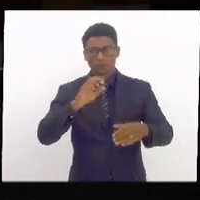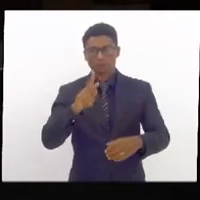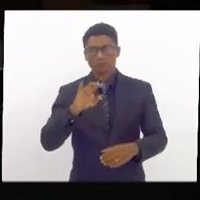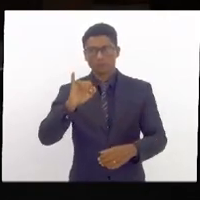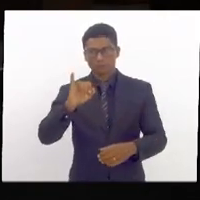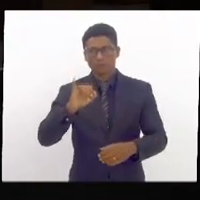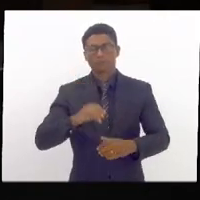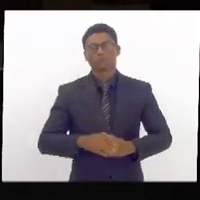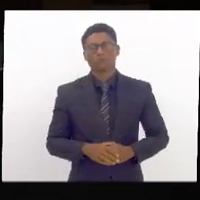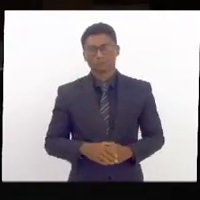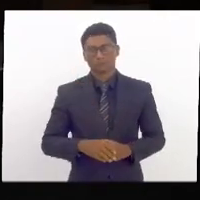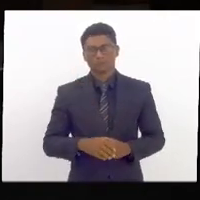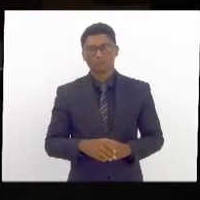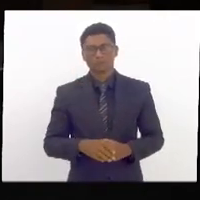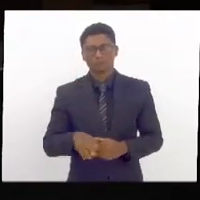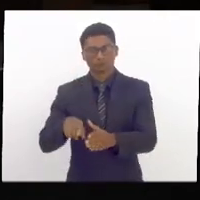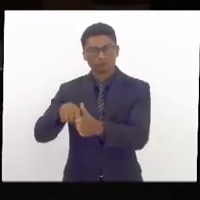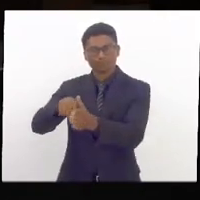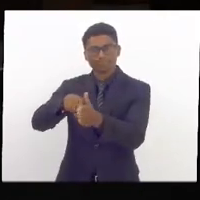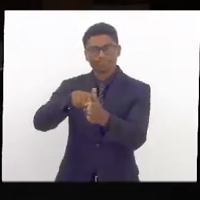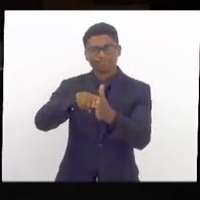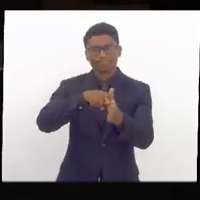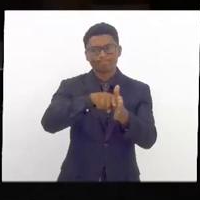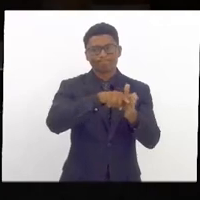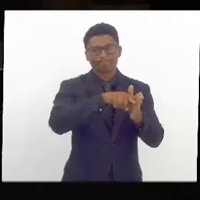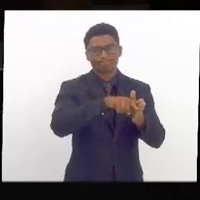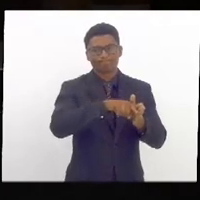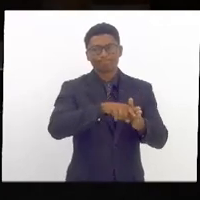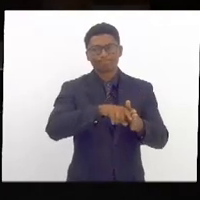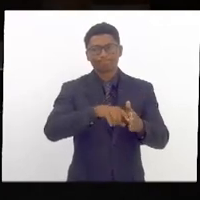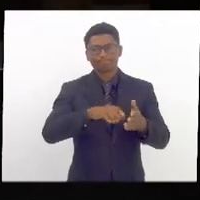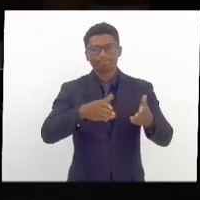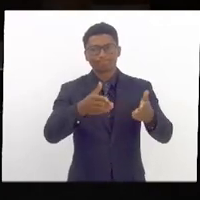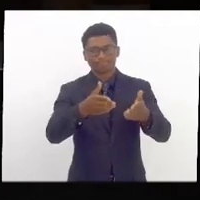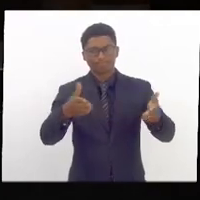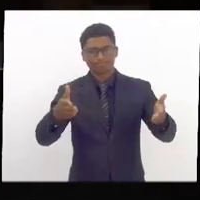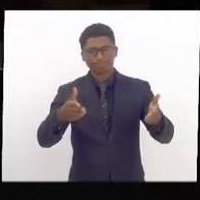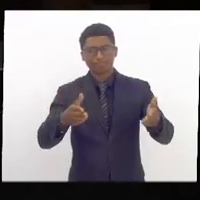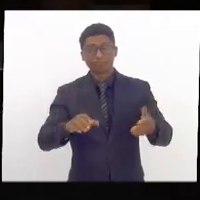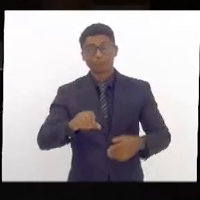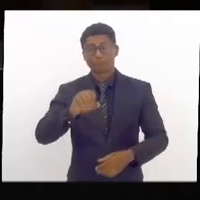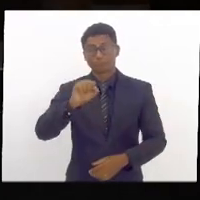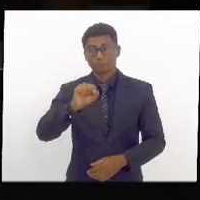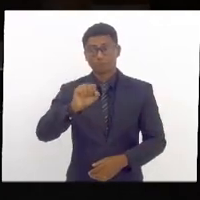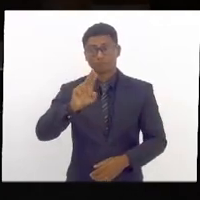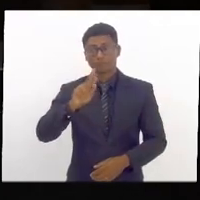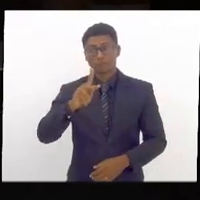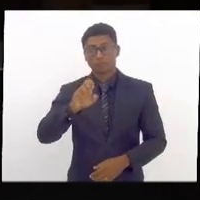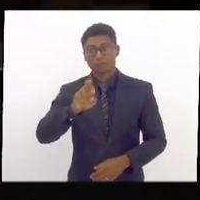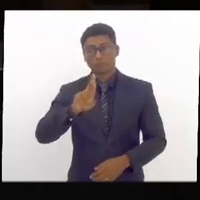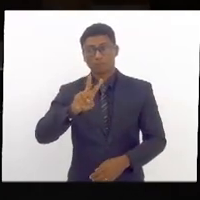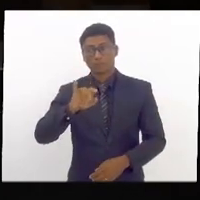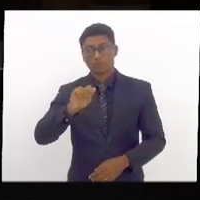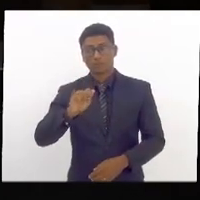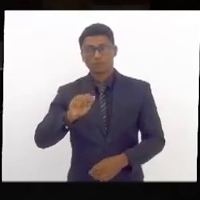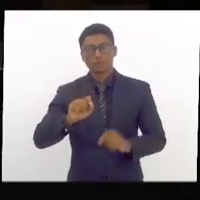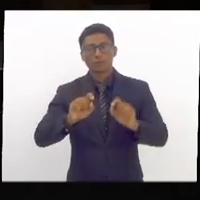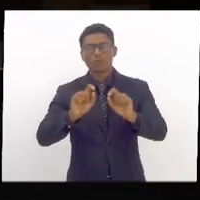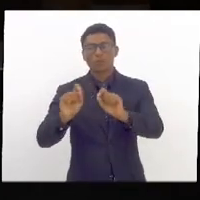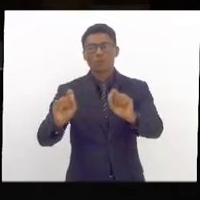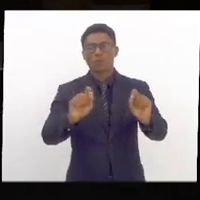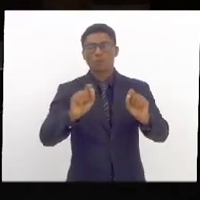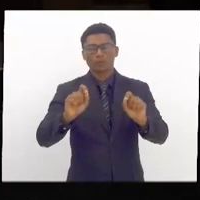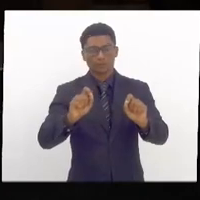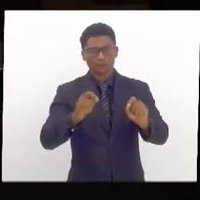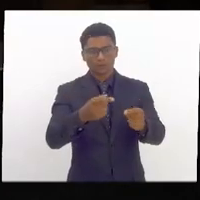de Inquérito, que apurou todas as irregularidades por parte da Supervia em relação à questão do transporte de